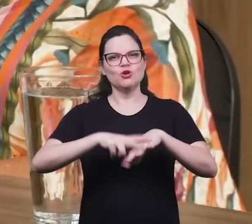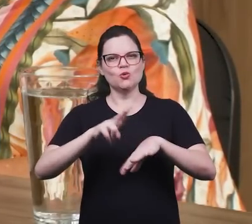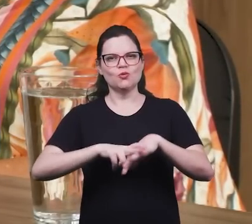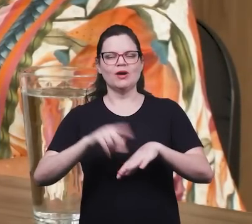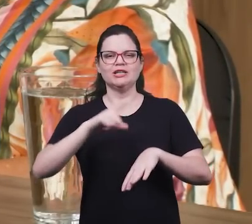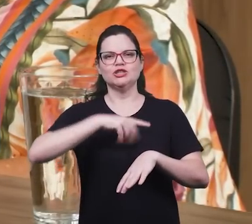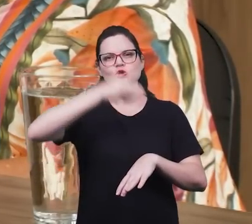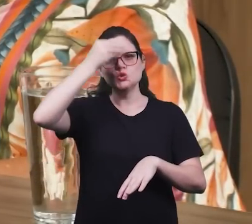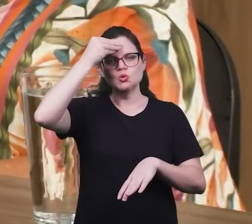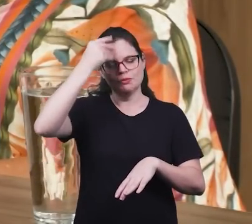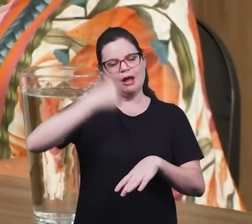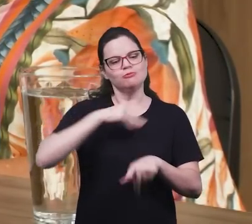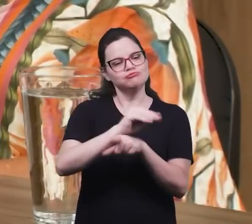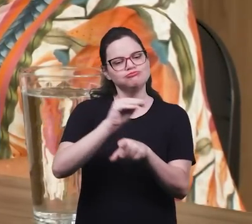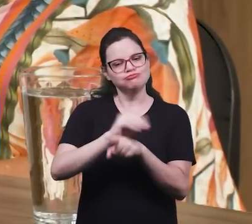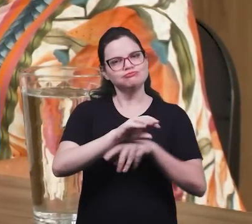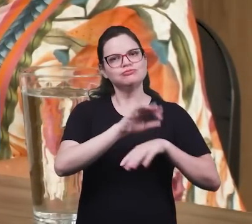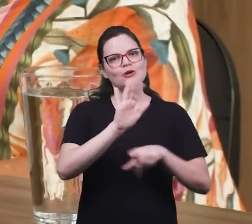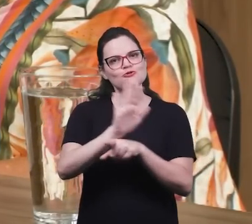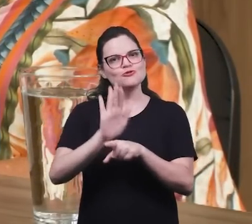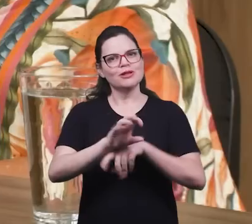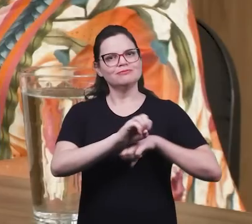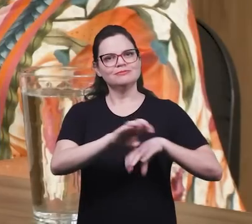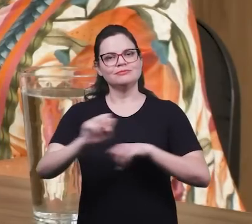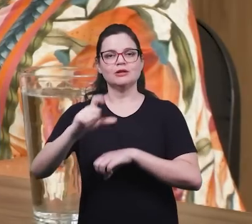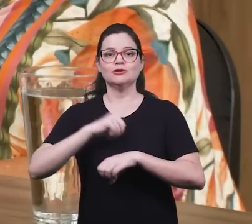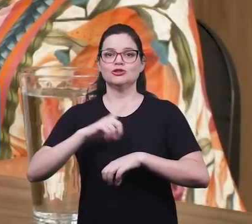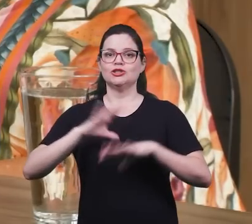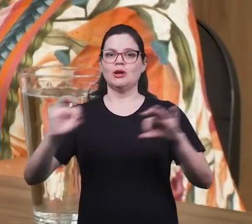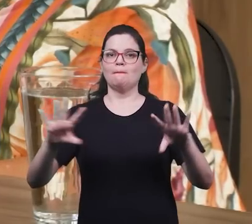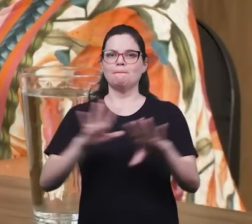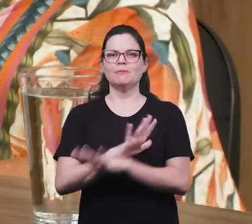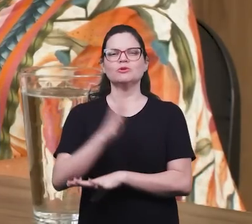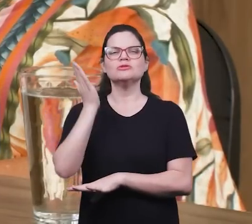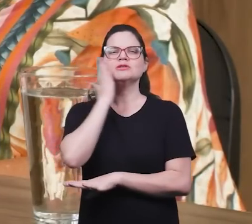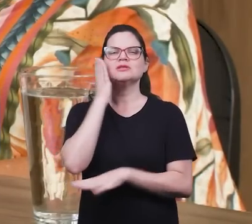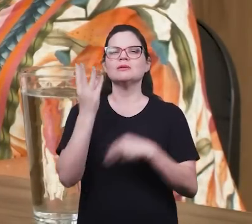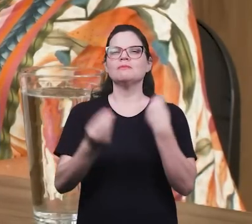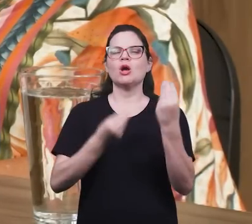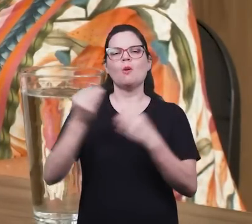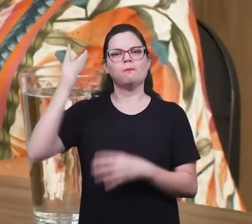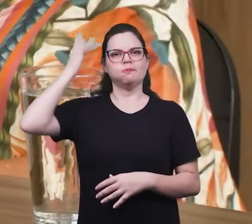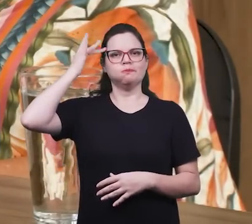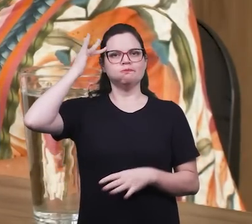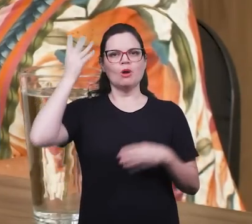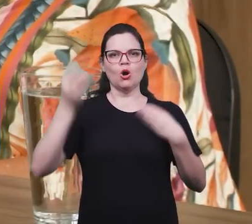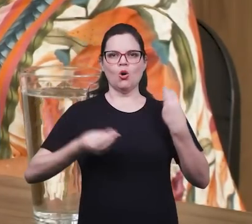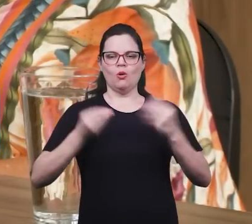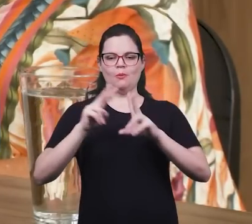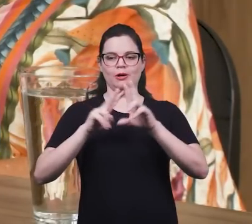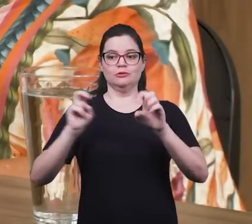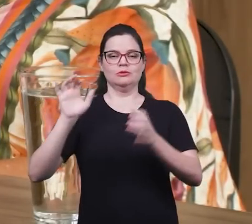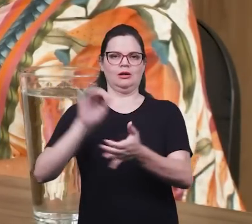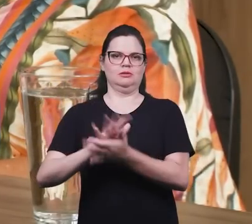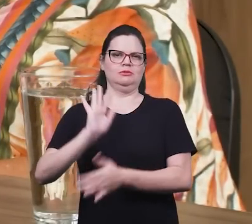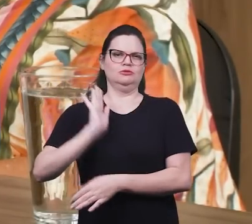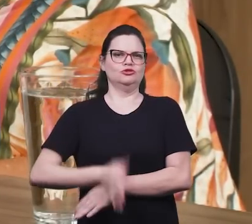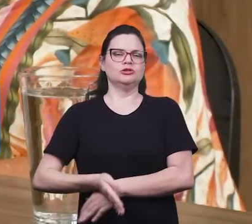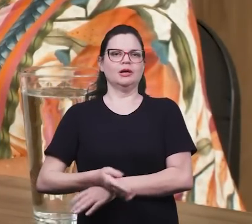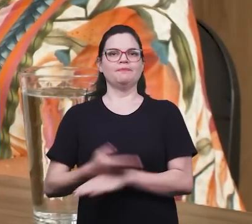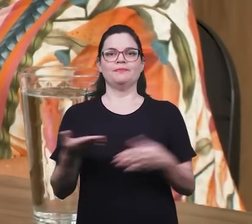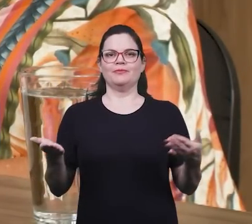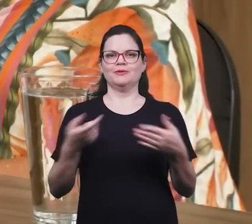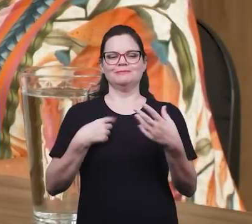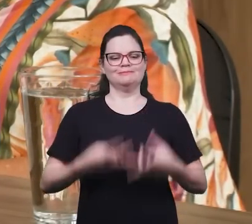meus sobrinhos, ajudei a criar meus sobrinhos. Então eu já tinha uma estrutura de uma maturidade, né, para casamento. E hoje